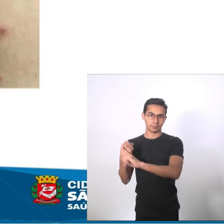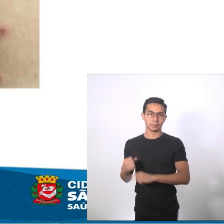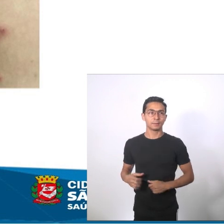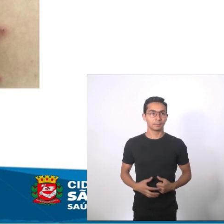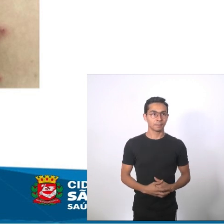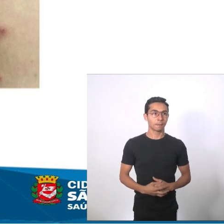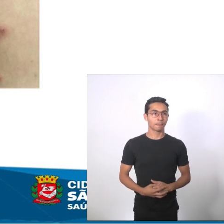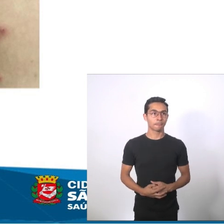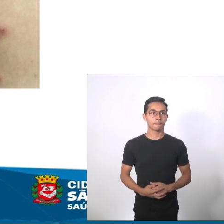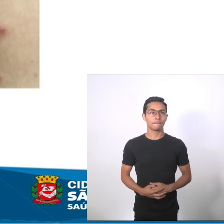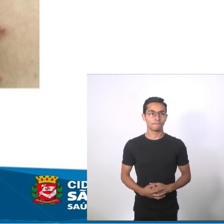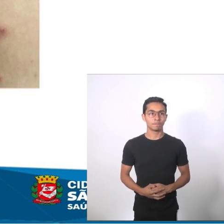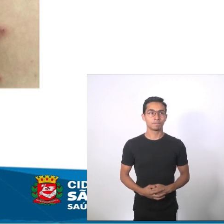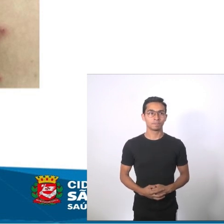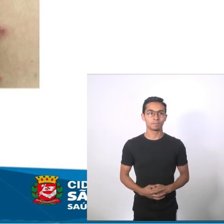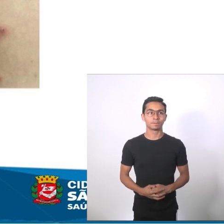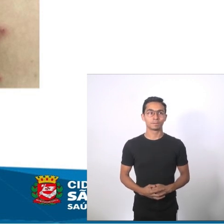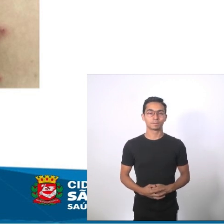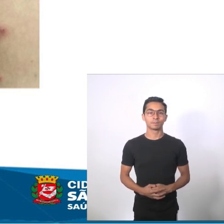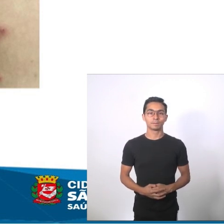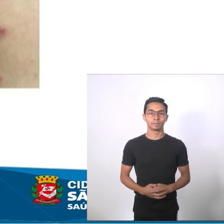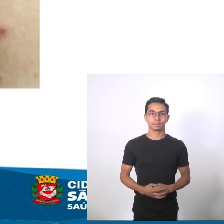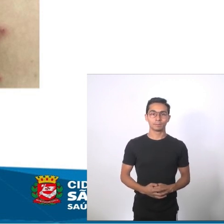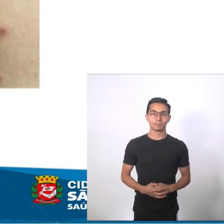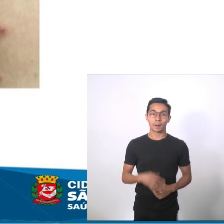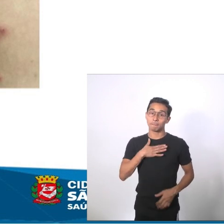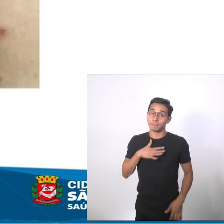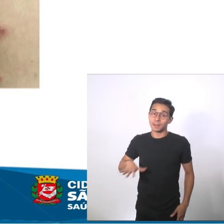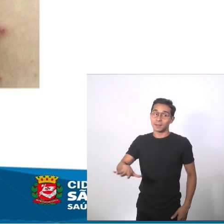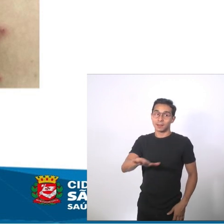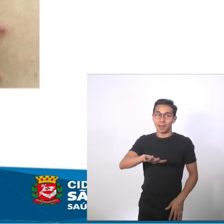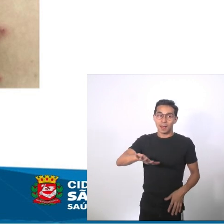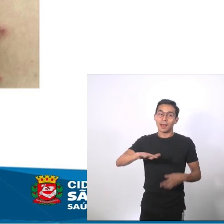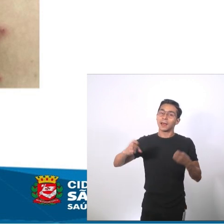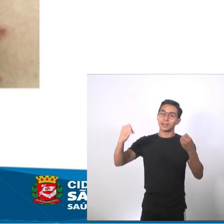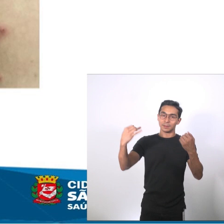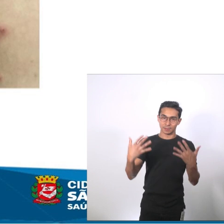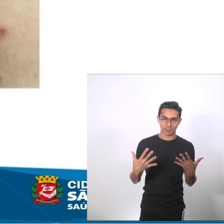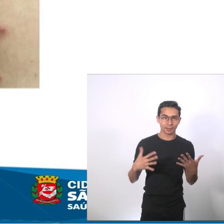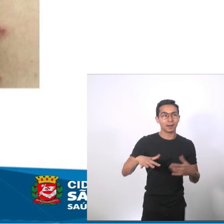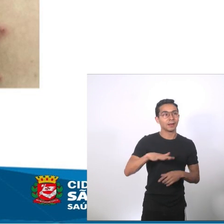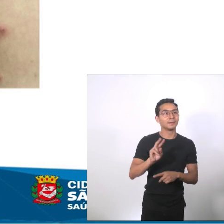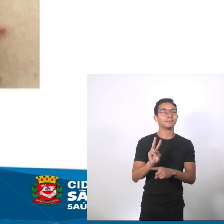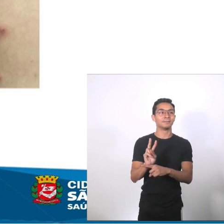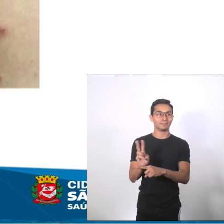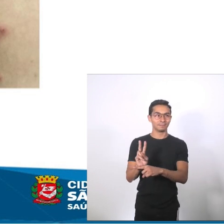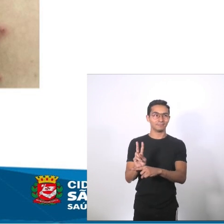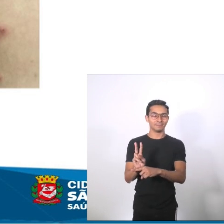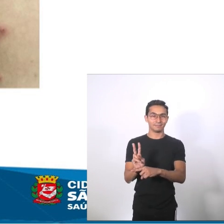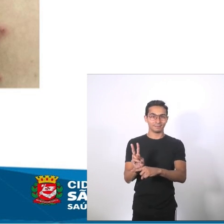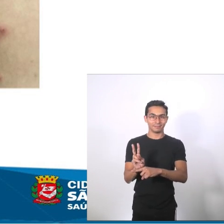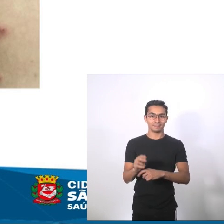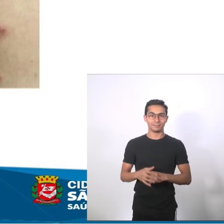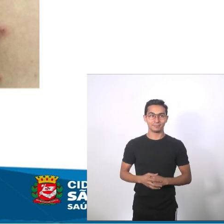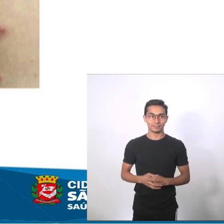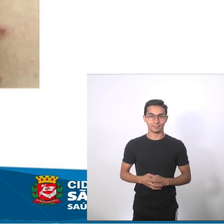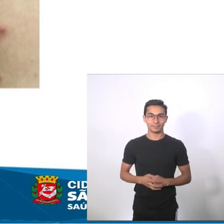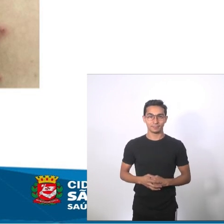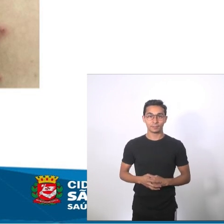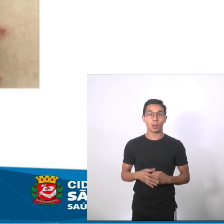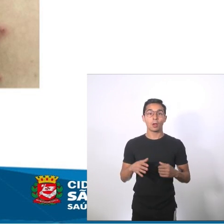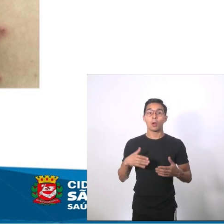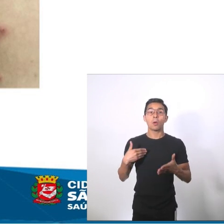Eu deixei bem aqui, estou falando da minha praia, né, que é vigilância, precisamos notificar